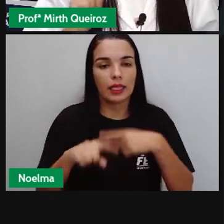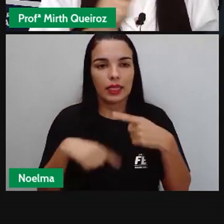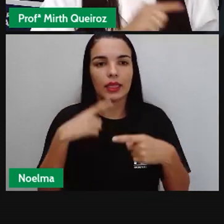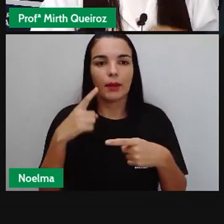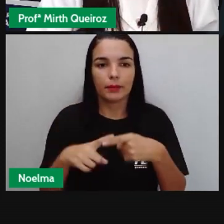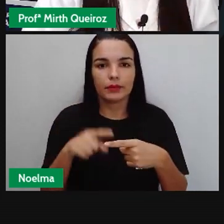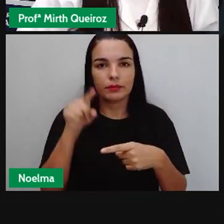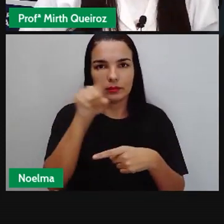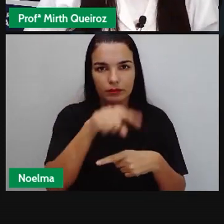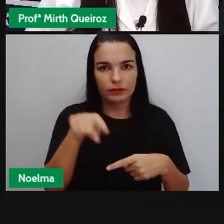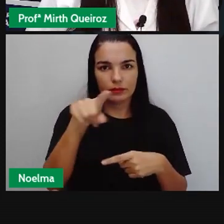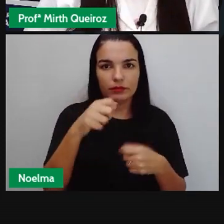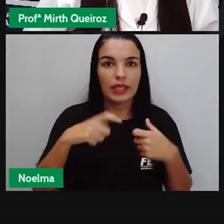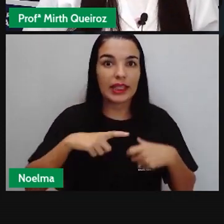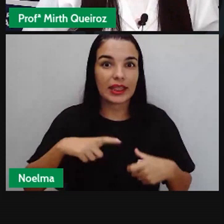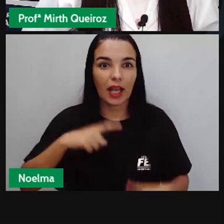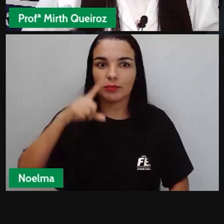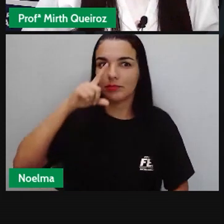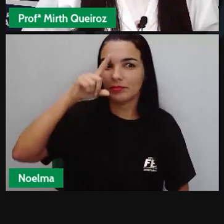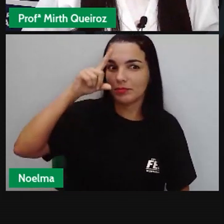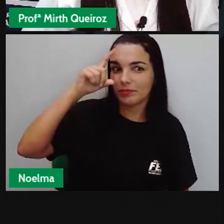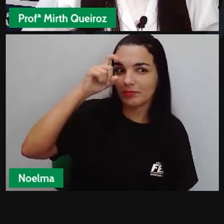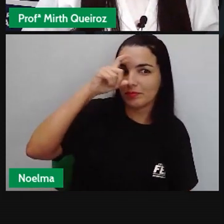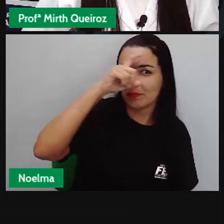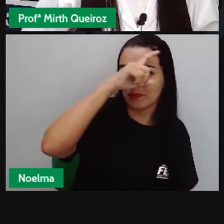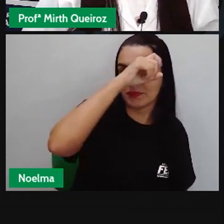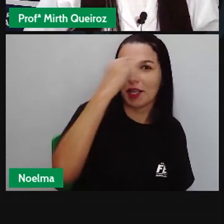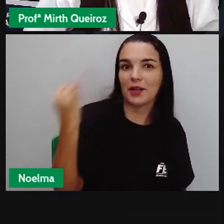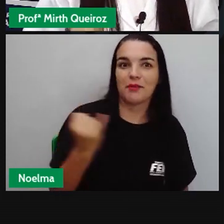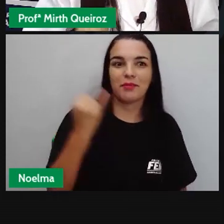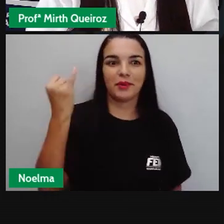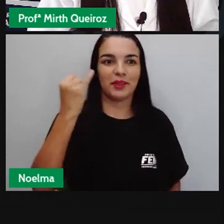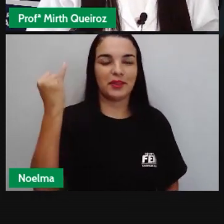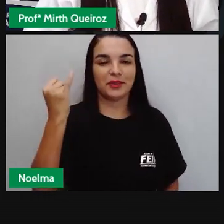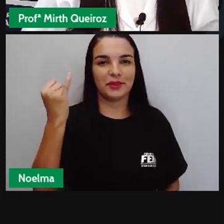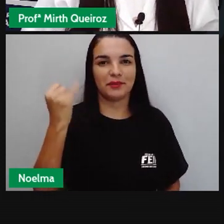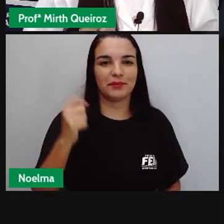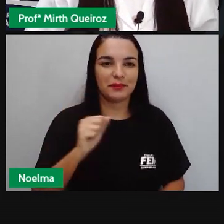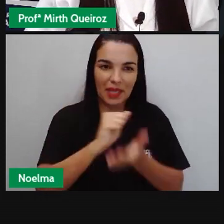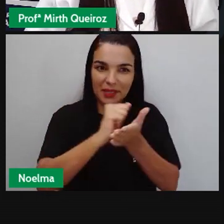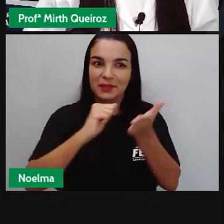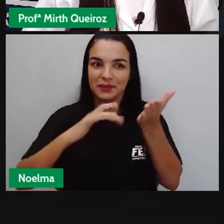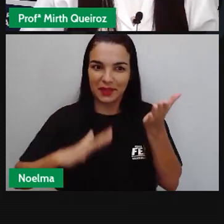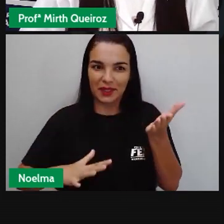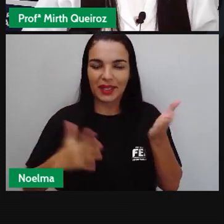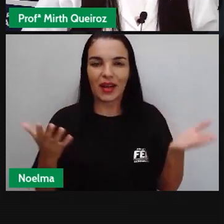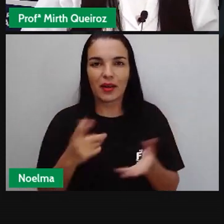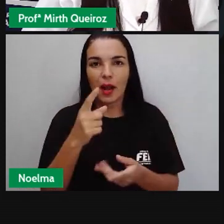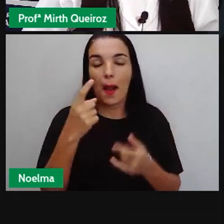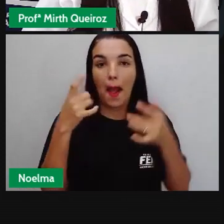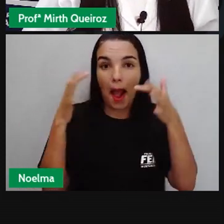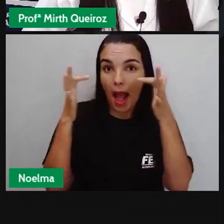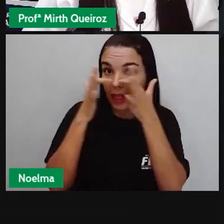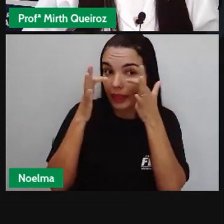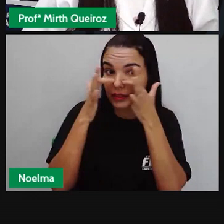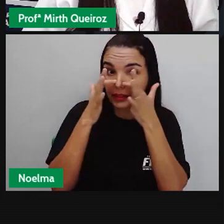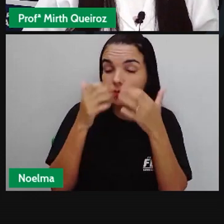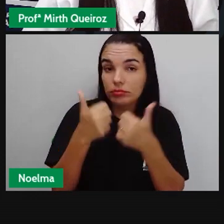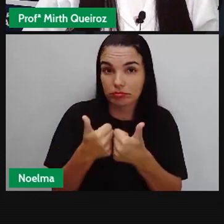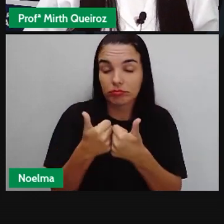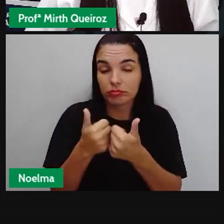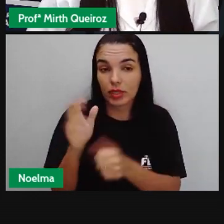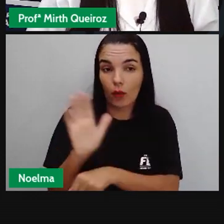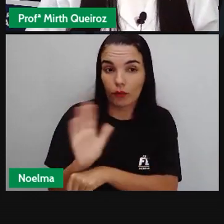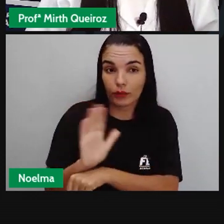depois vocês terão uma missão muito importante. Então, preste bastante atenção nesses vídeos que